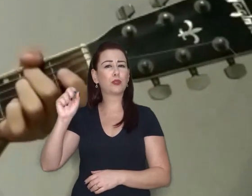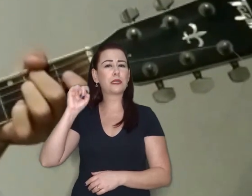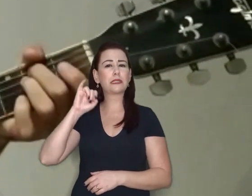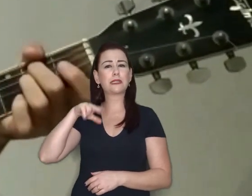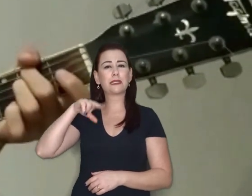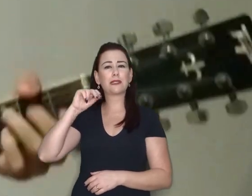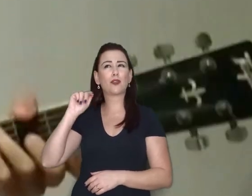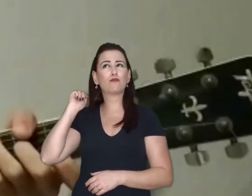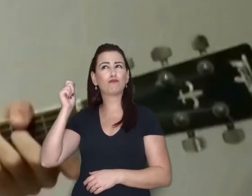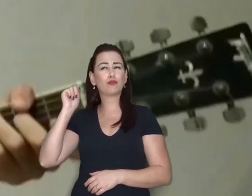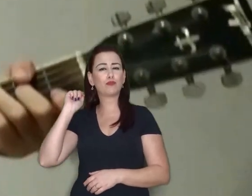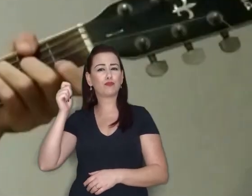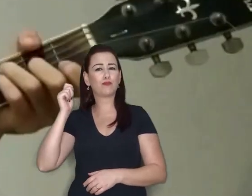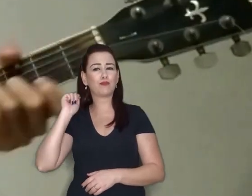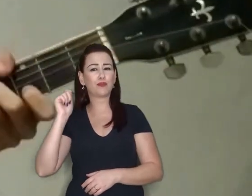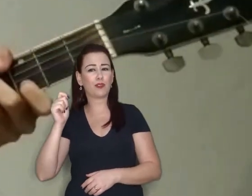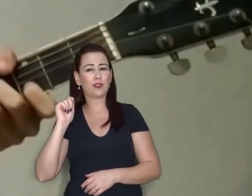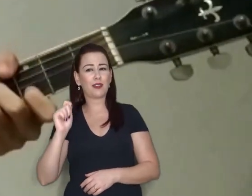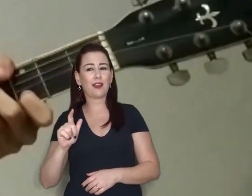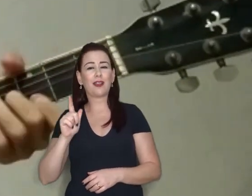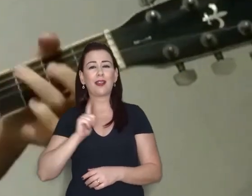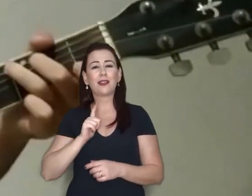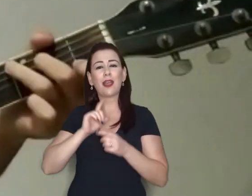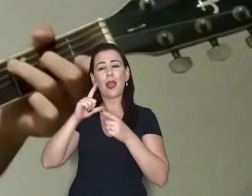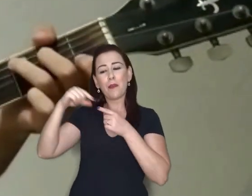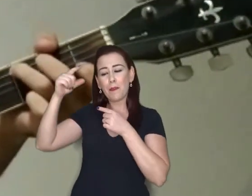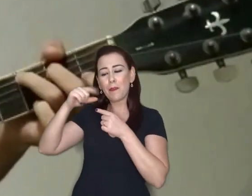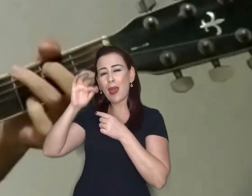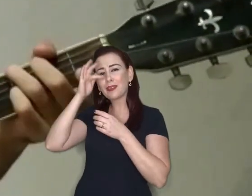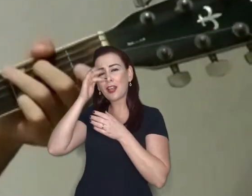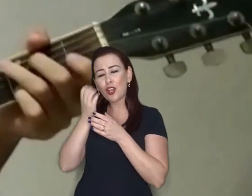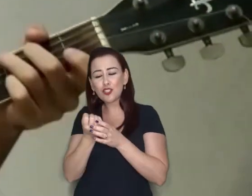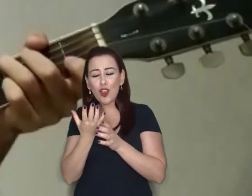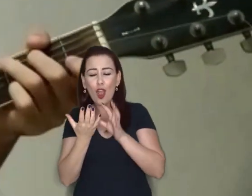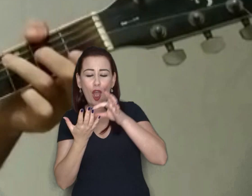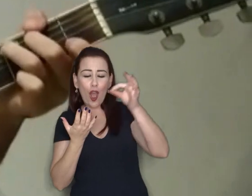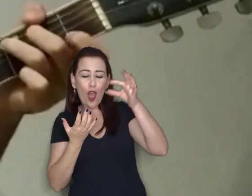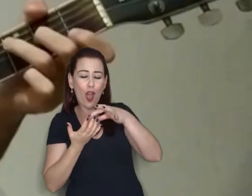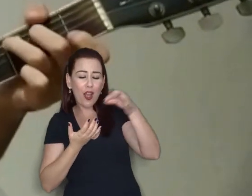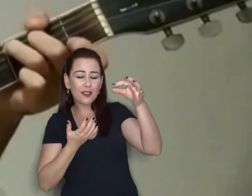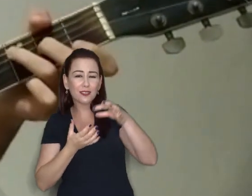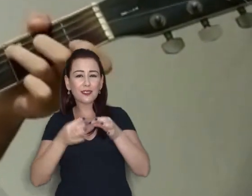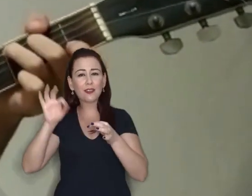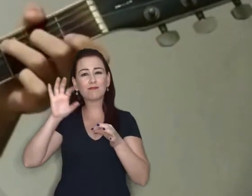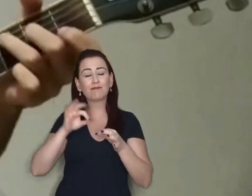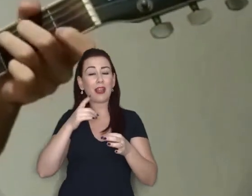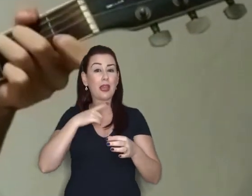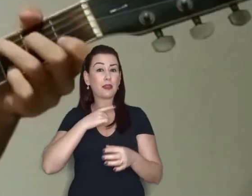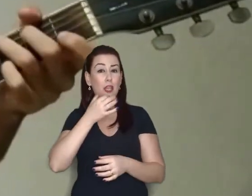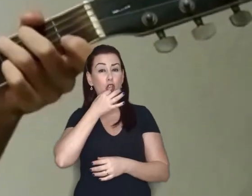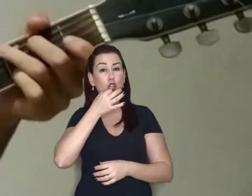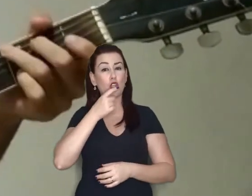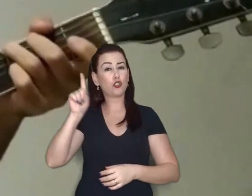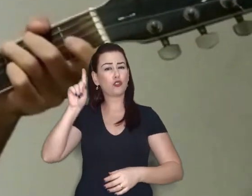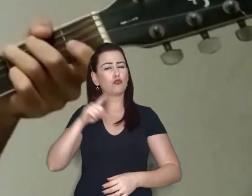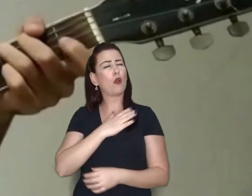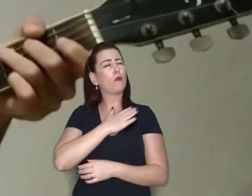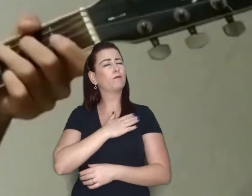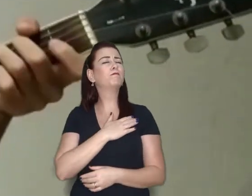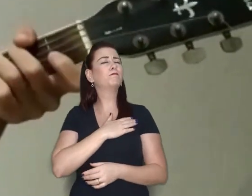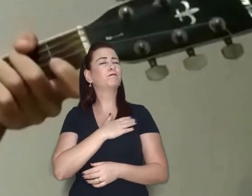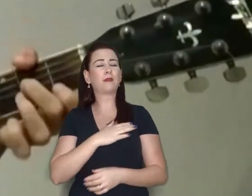bronze, pétalas de rosas caem aos montes, ao som da